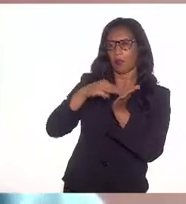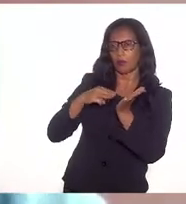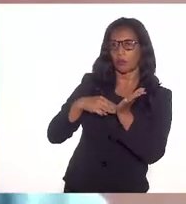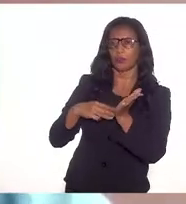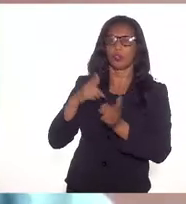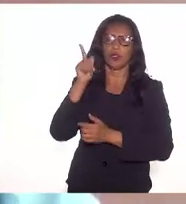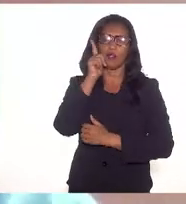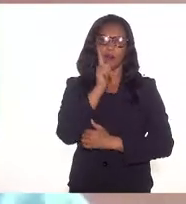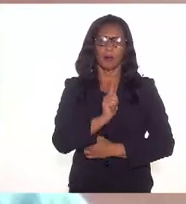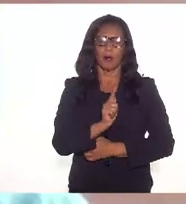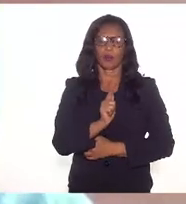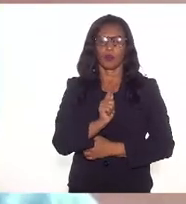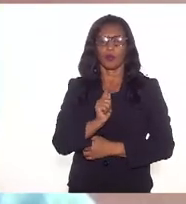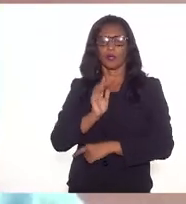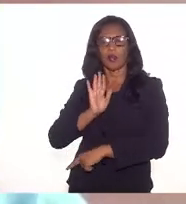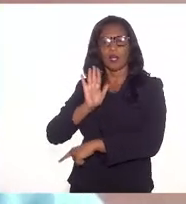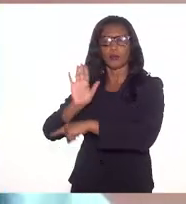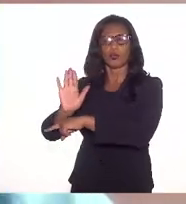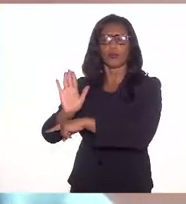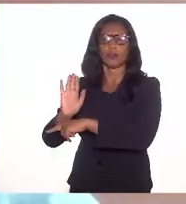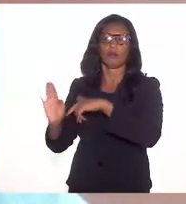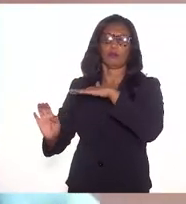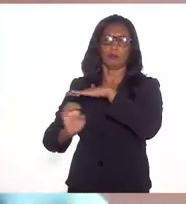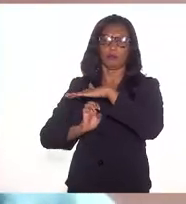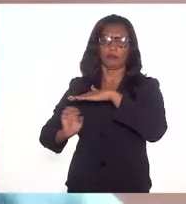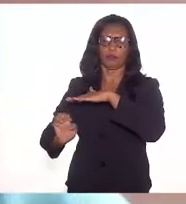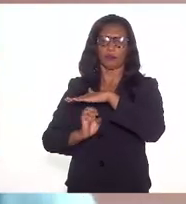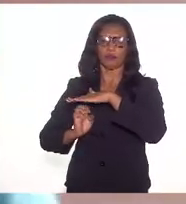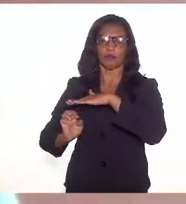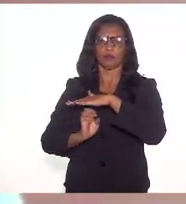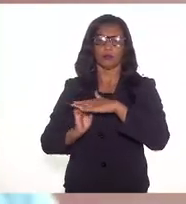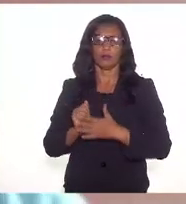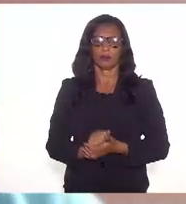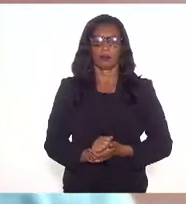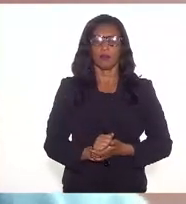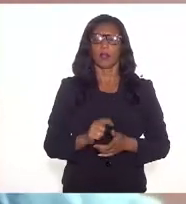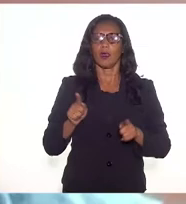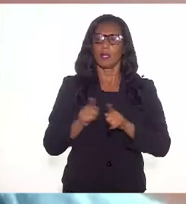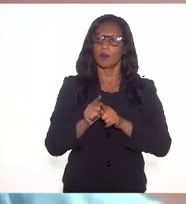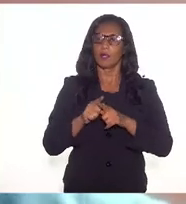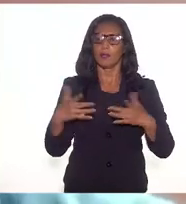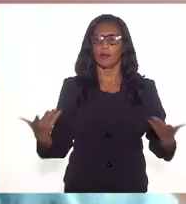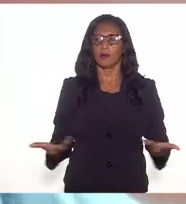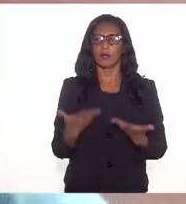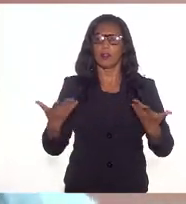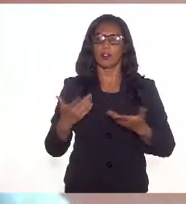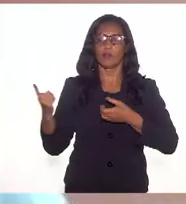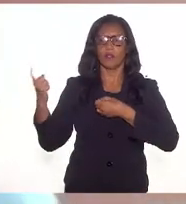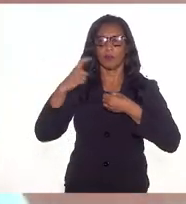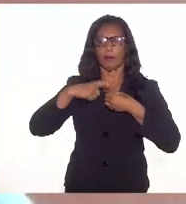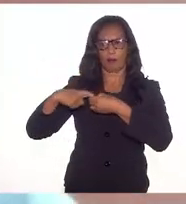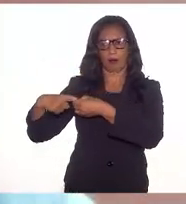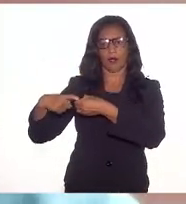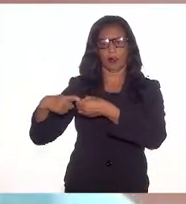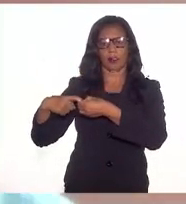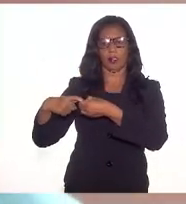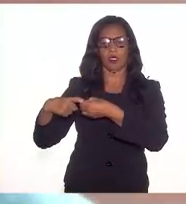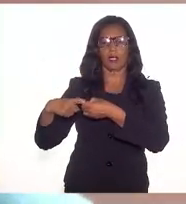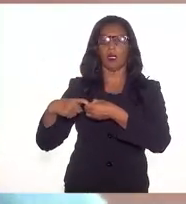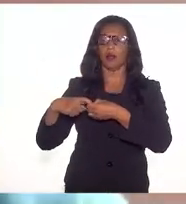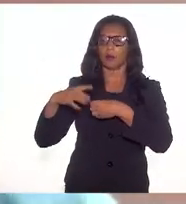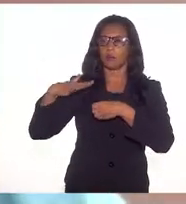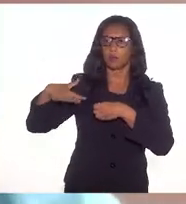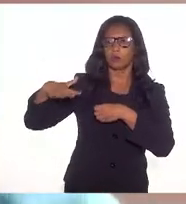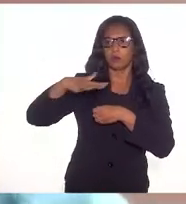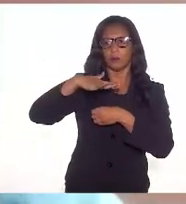gente conseguir atender o nosso empresário, né? A gente também tem feito iniciativas de parcerias para a gente ganhar capilaridade,